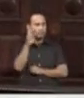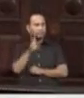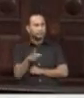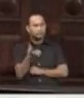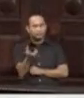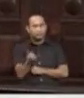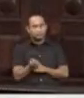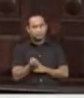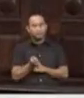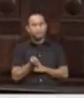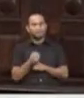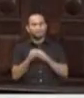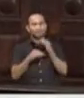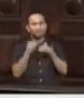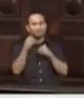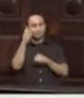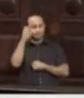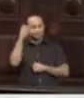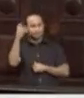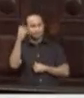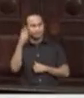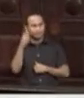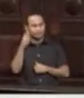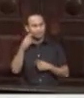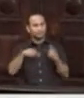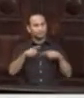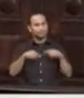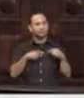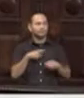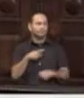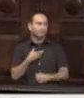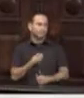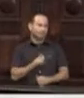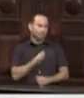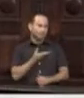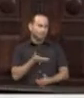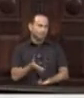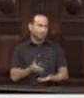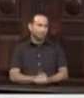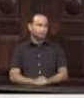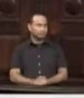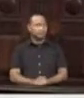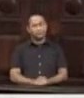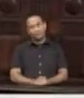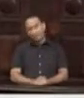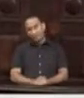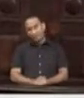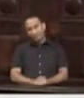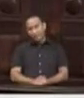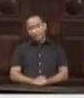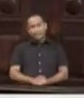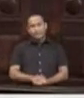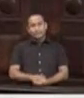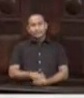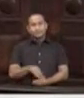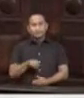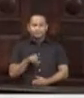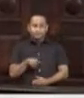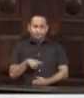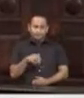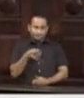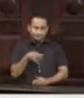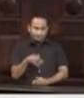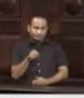arrecadação e de capacidade de investimento em políticas públicas. É óbvio que esse debate não é simples.